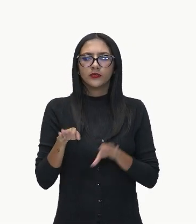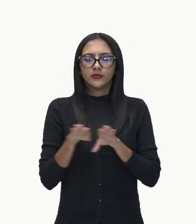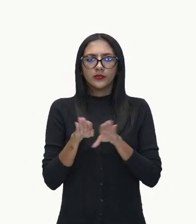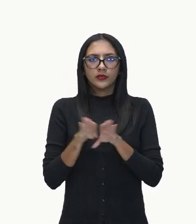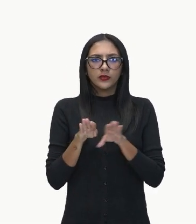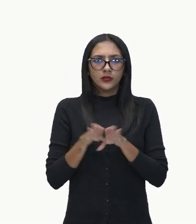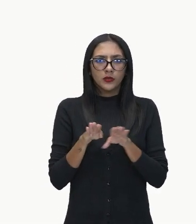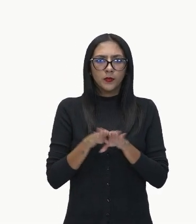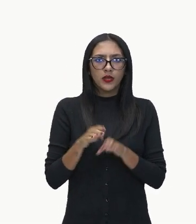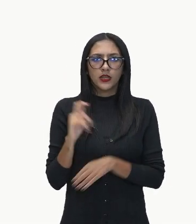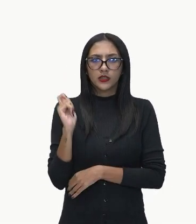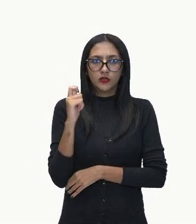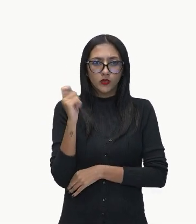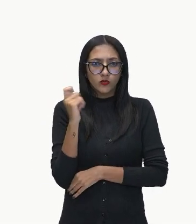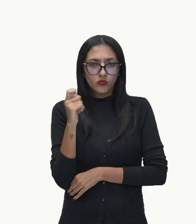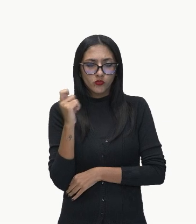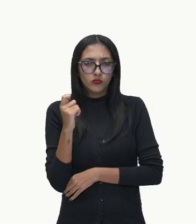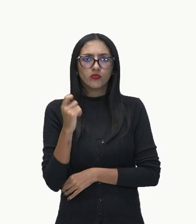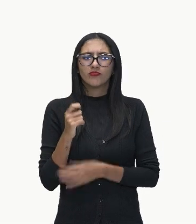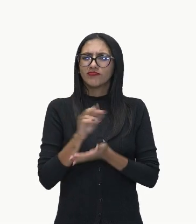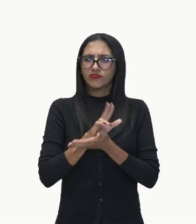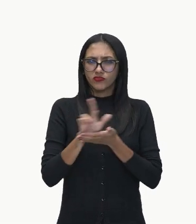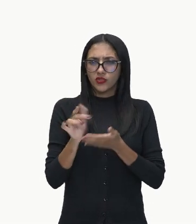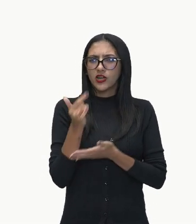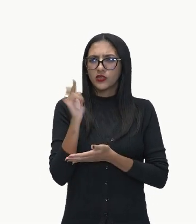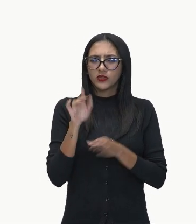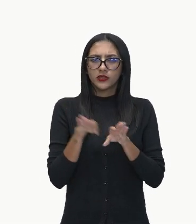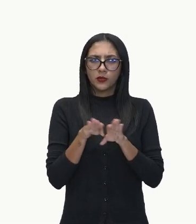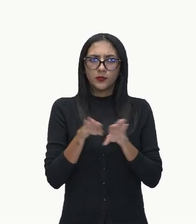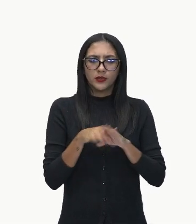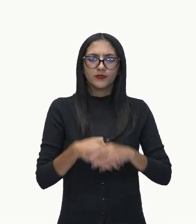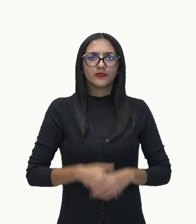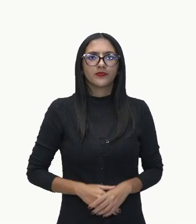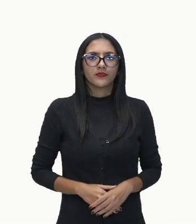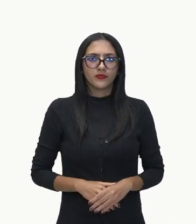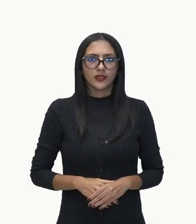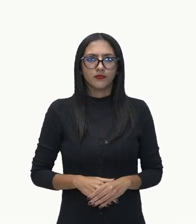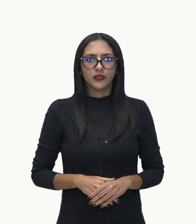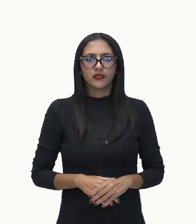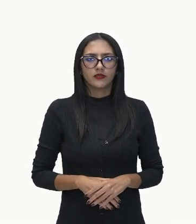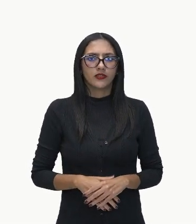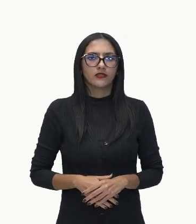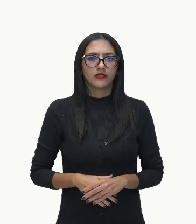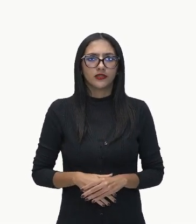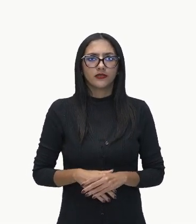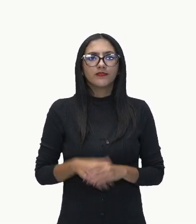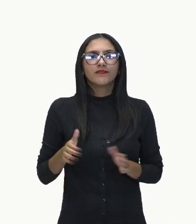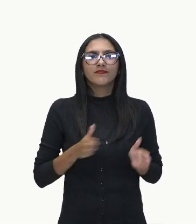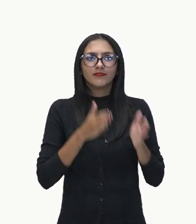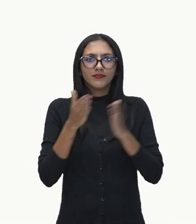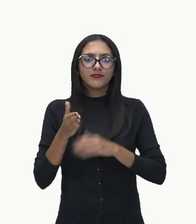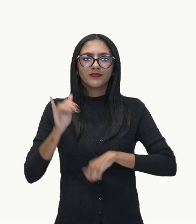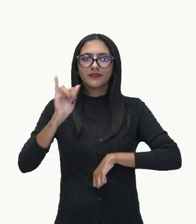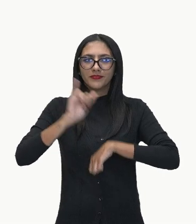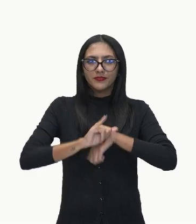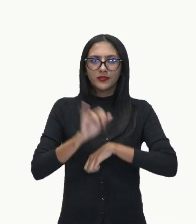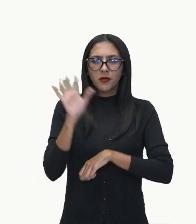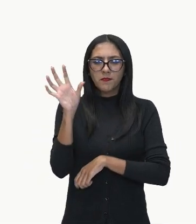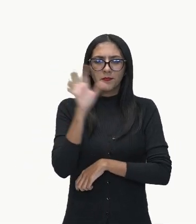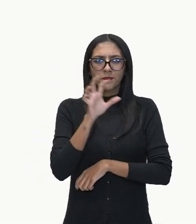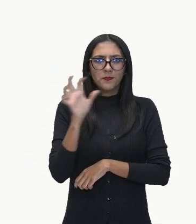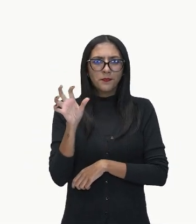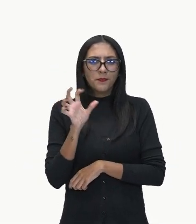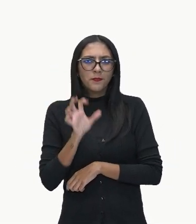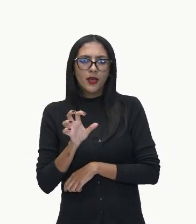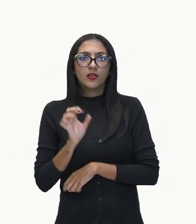Alegre no Rio Grande do Sul e outras. Vamos para as capitais regionais. São os centros urbanos, tá?